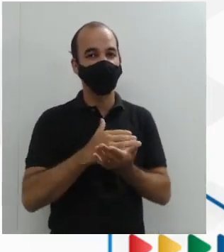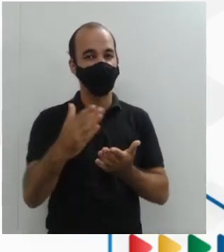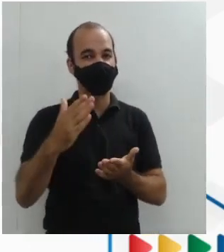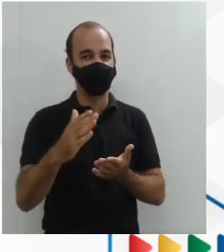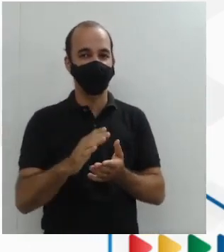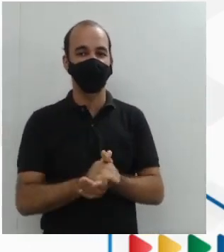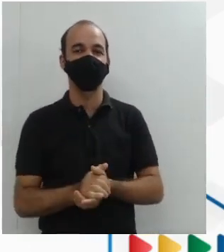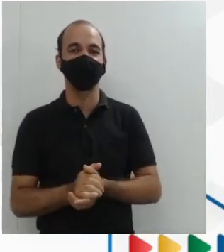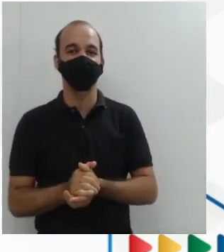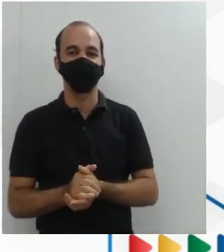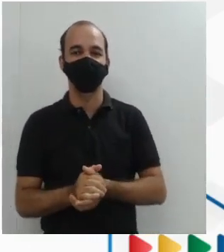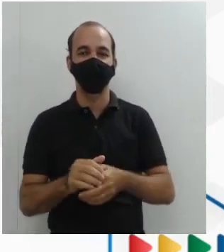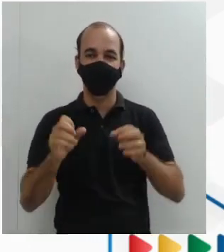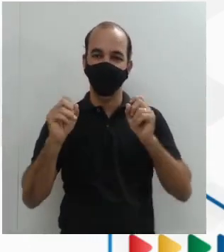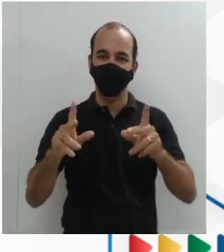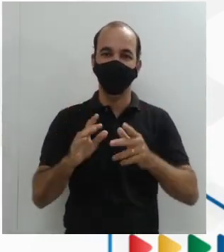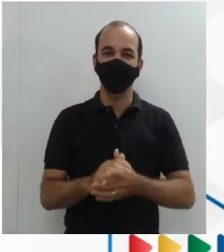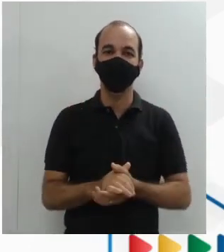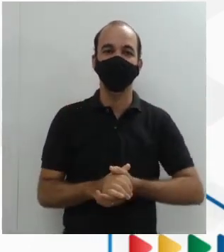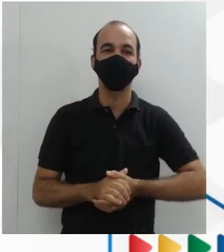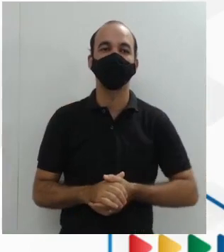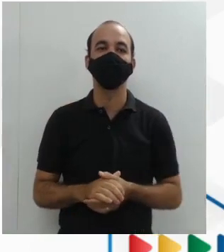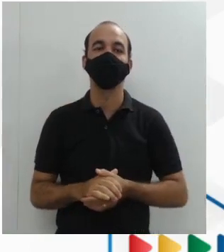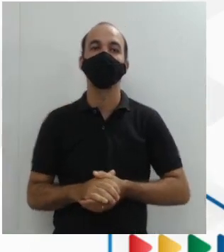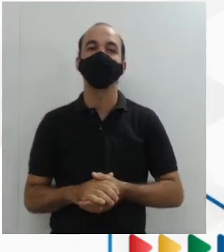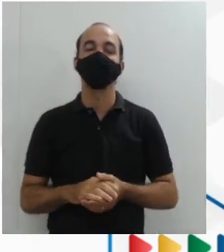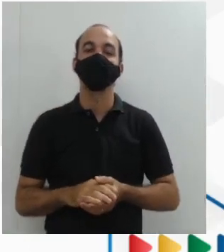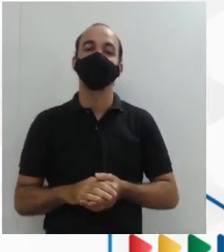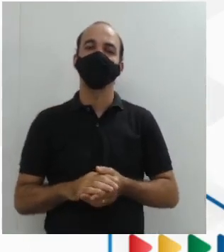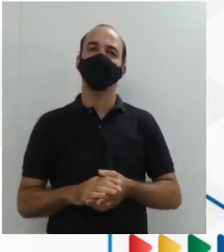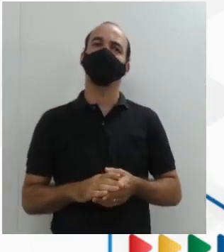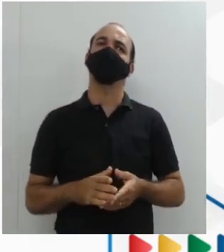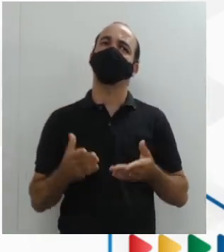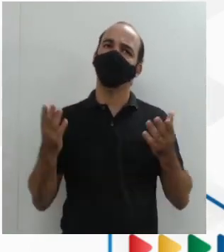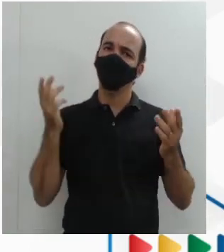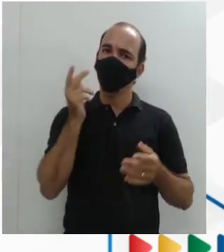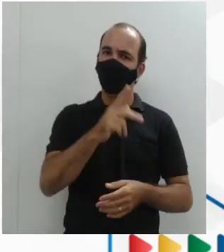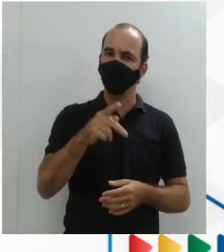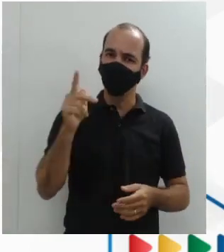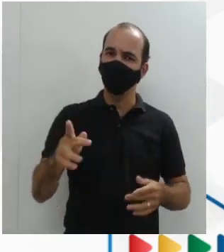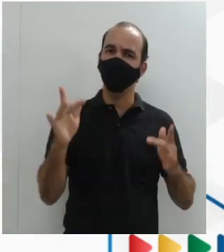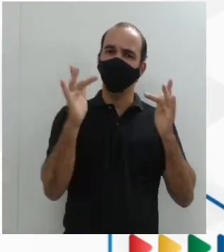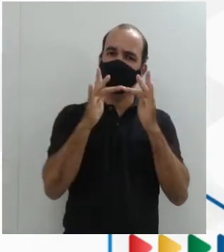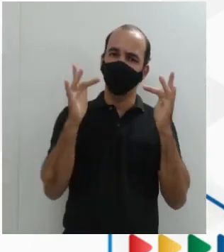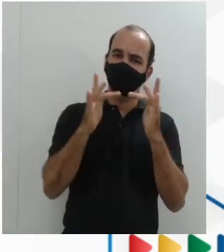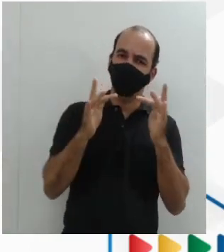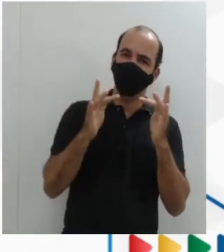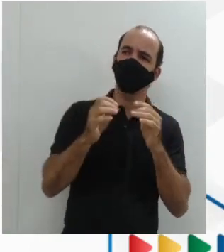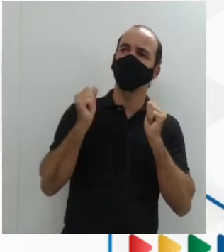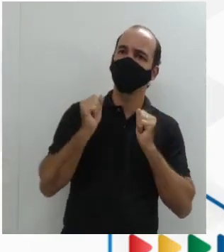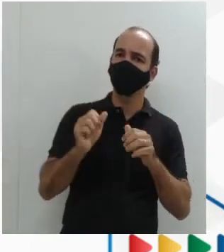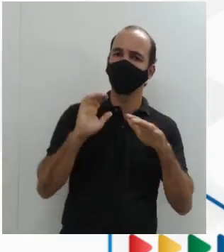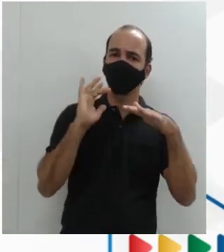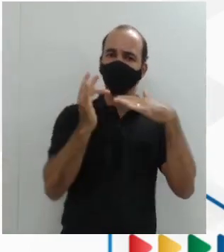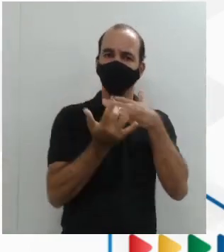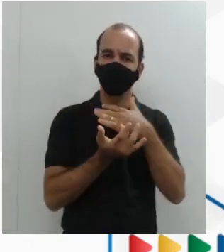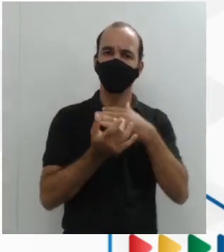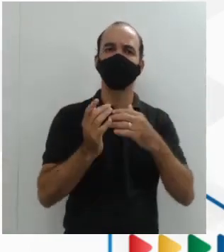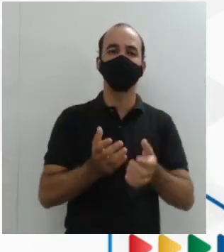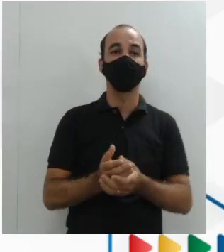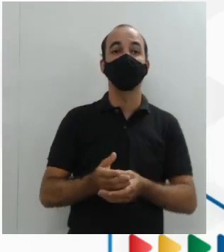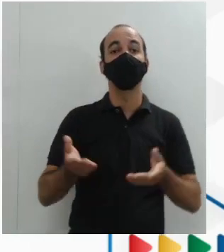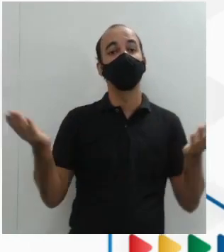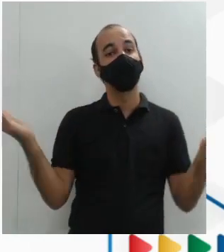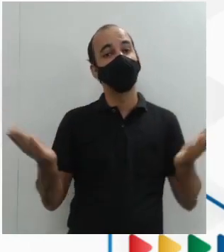sonoro teve hoje. Então, galera, tá aí minhas redes sociais. Você pode seguir se quiser. Aula 21. O tema da nossa aula de hoje